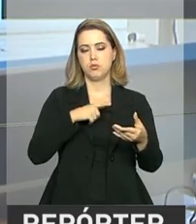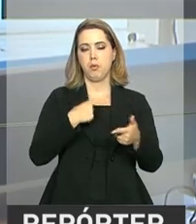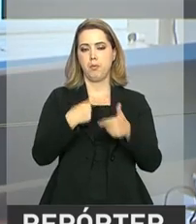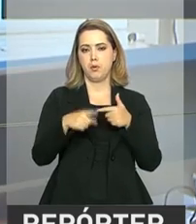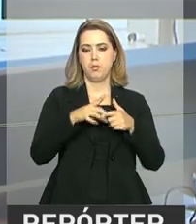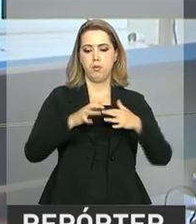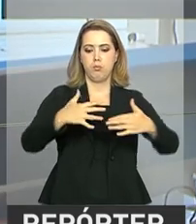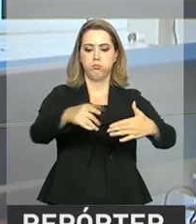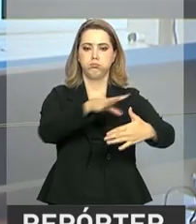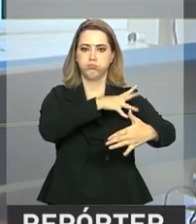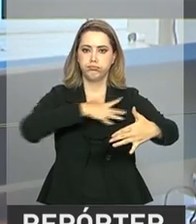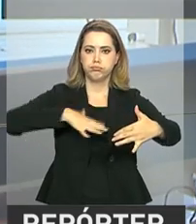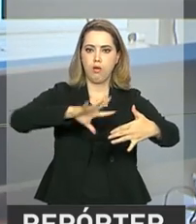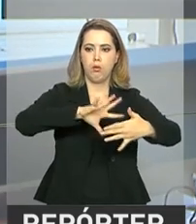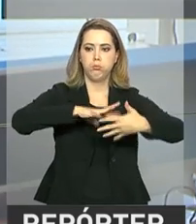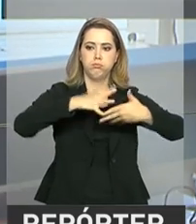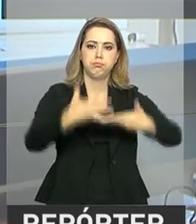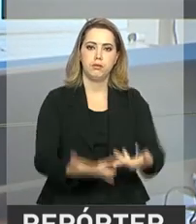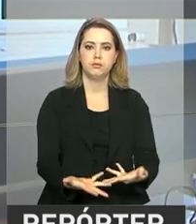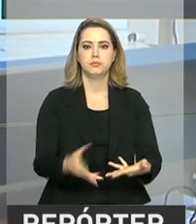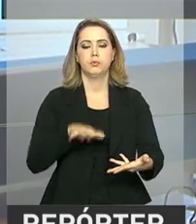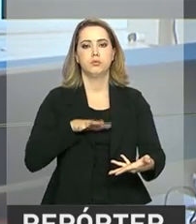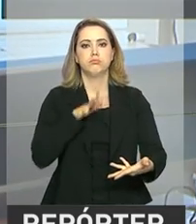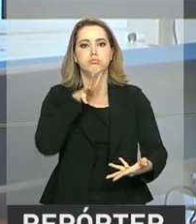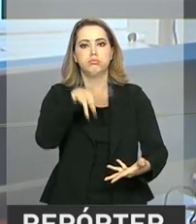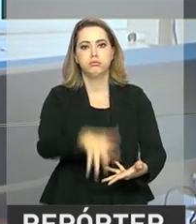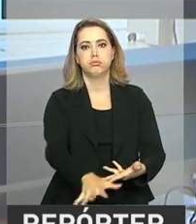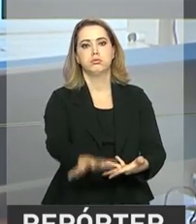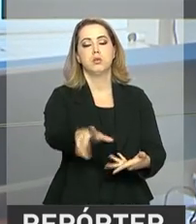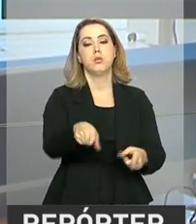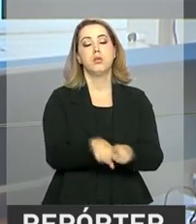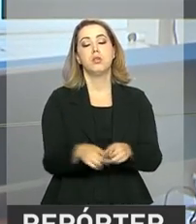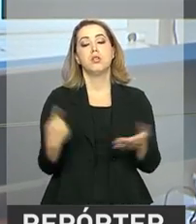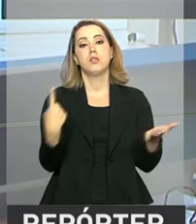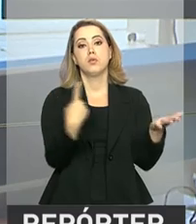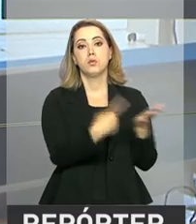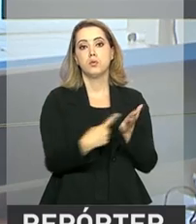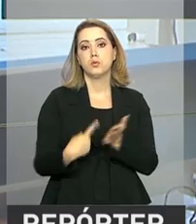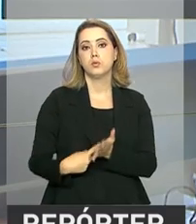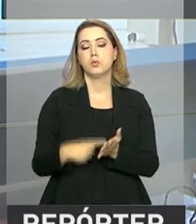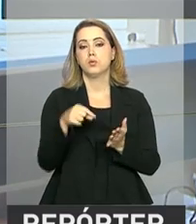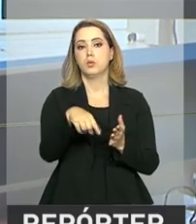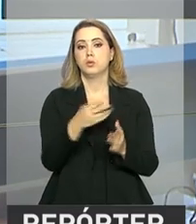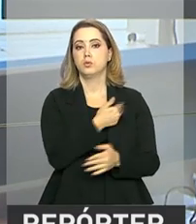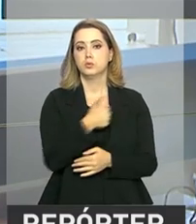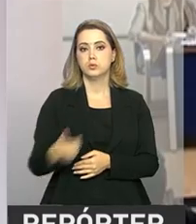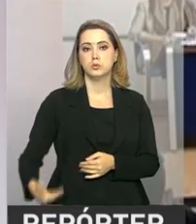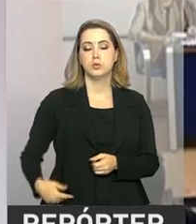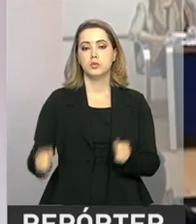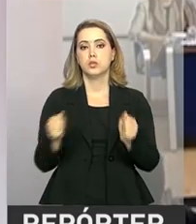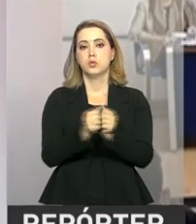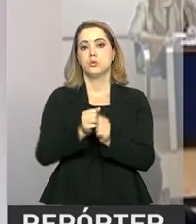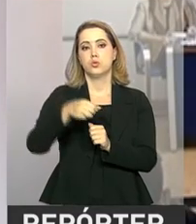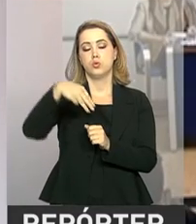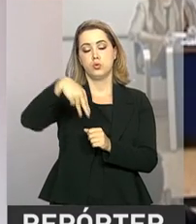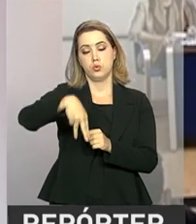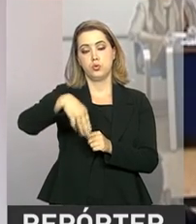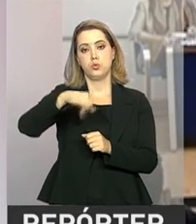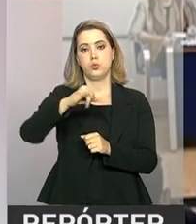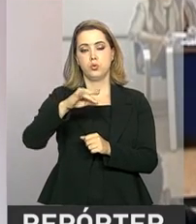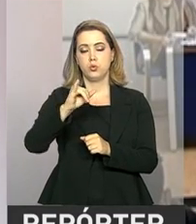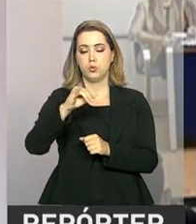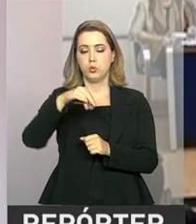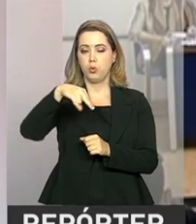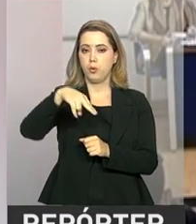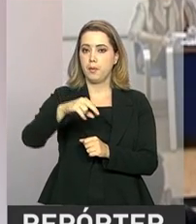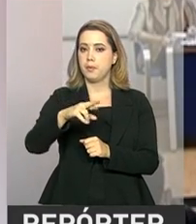5 de novembro, resultou em um acordo entre o governo, a mineradora Samarco e suas controladoras. No relatório